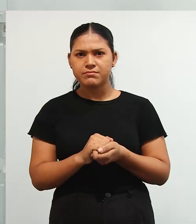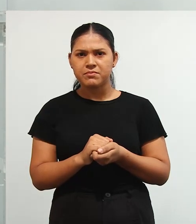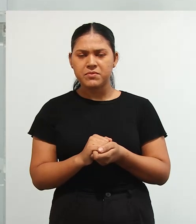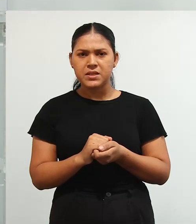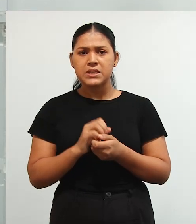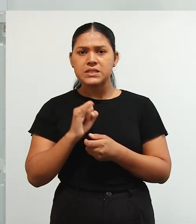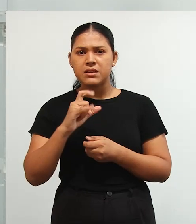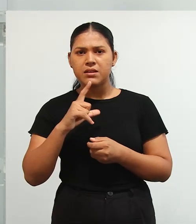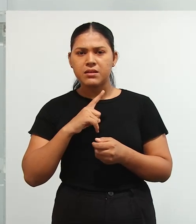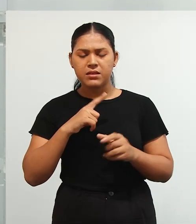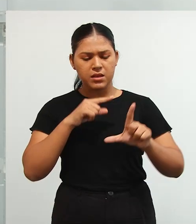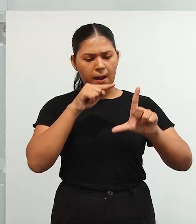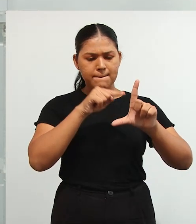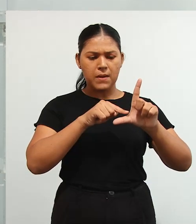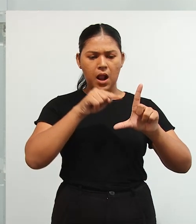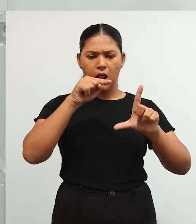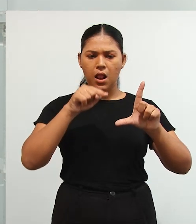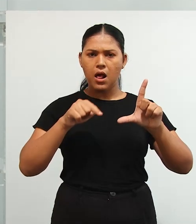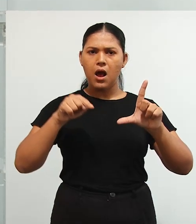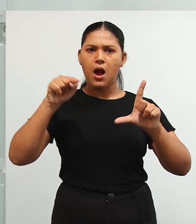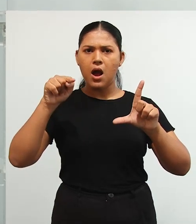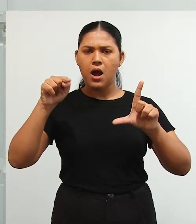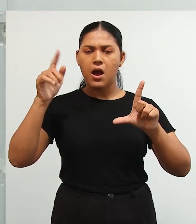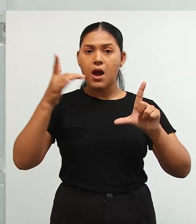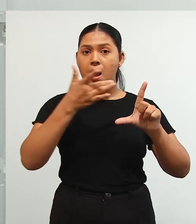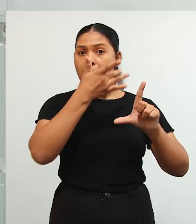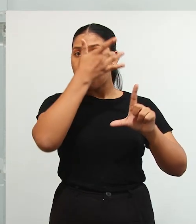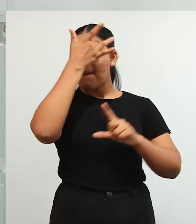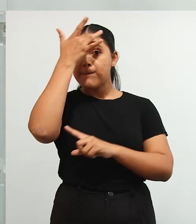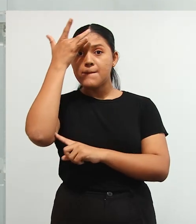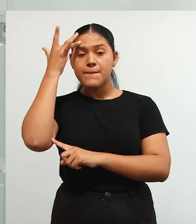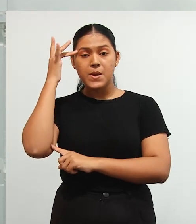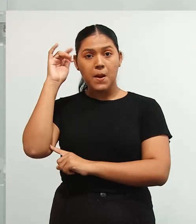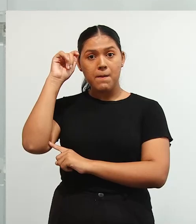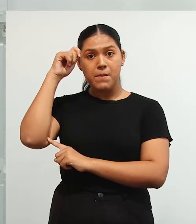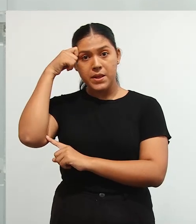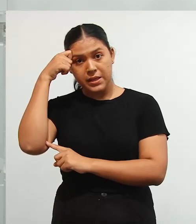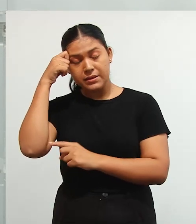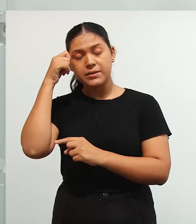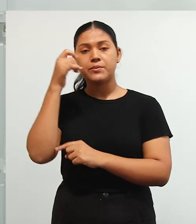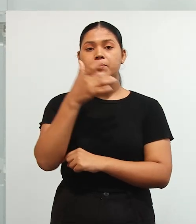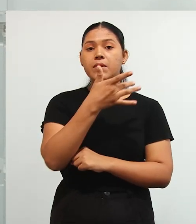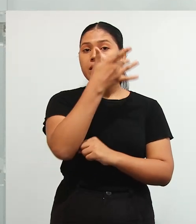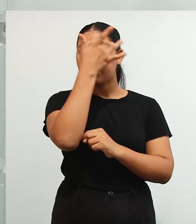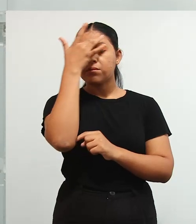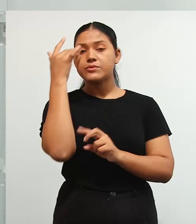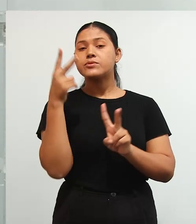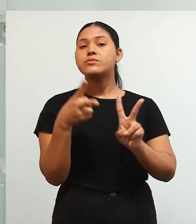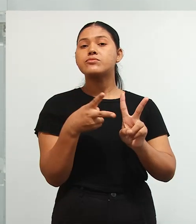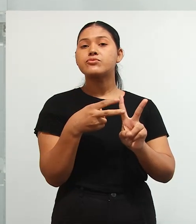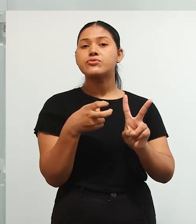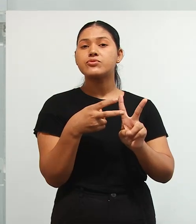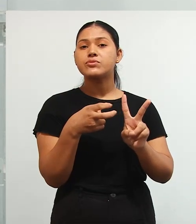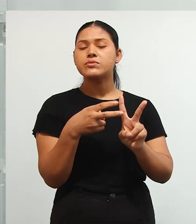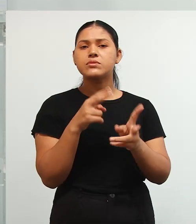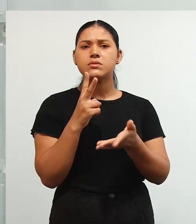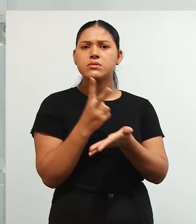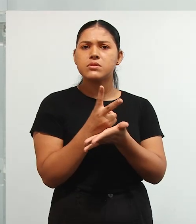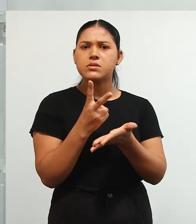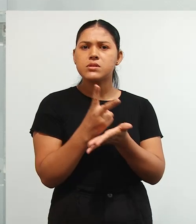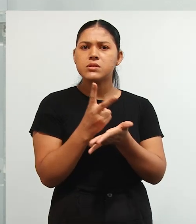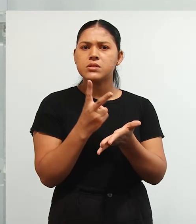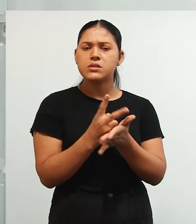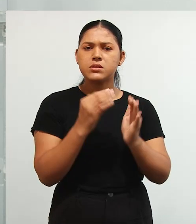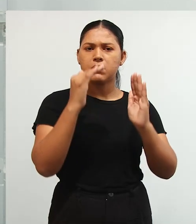econômica, social, cultural, a população negra e os povos indígenas ocupam sempre as piores